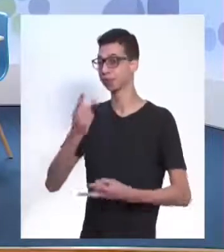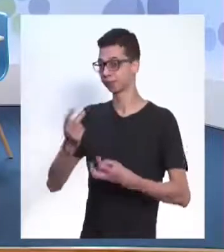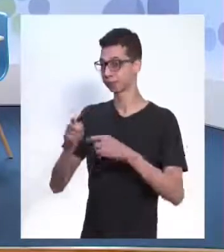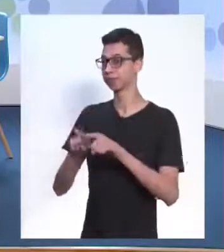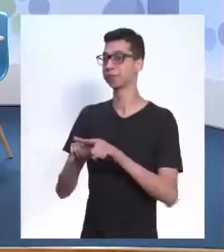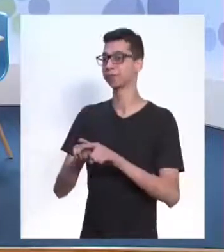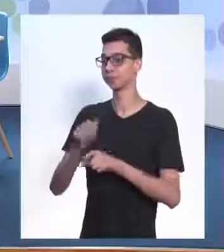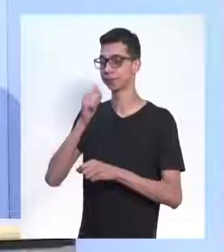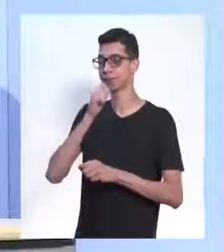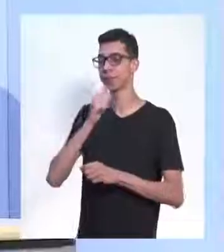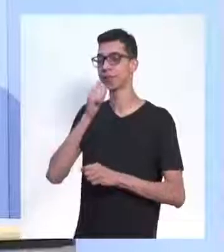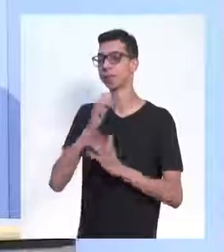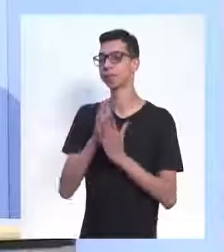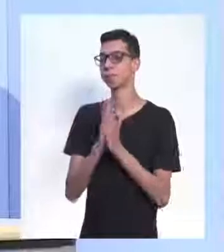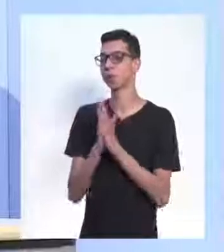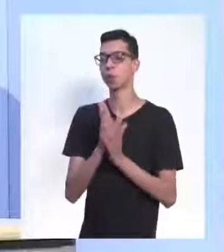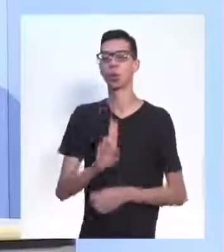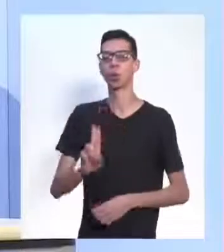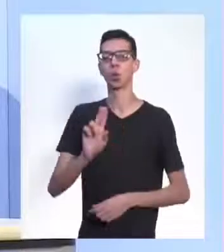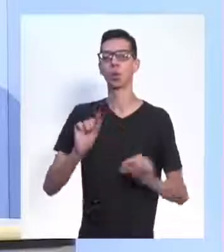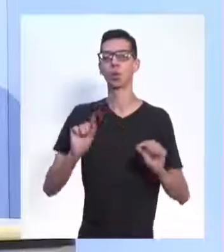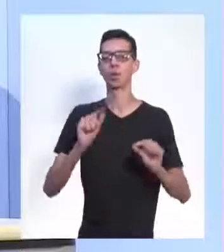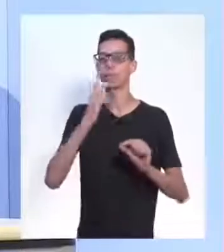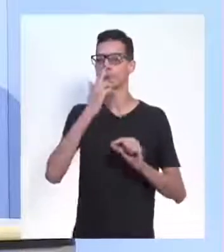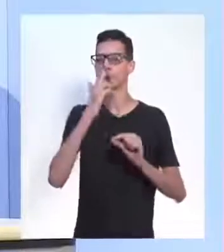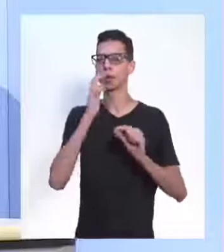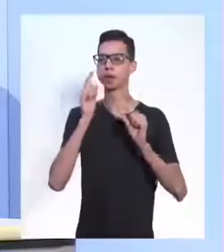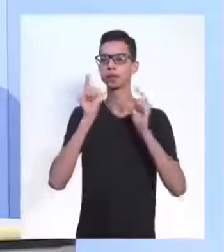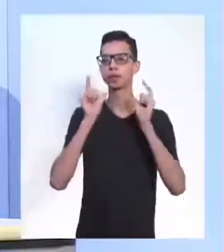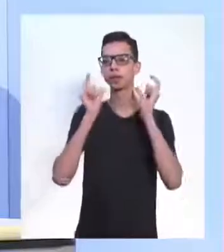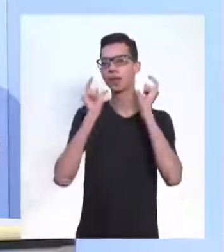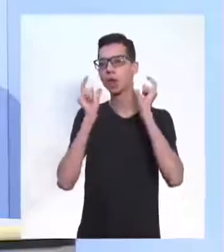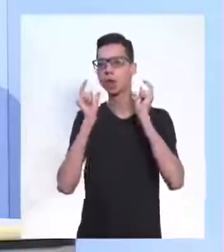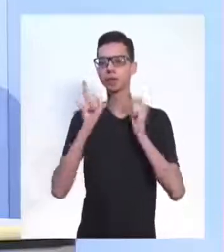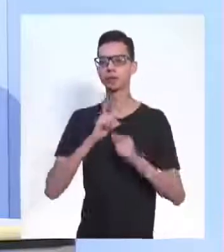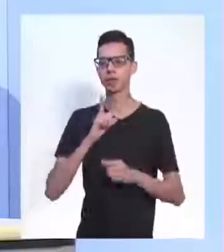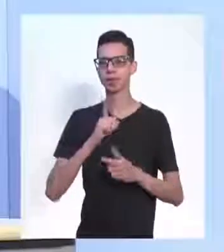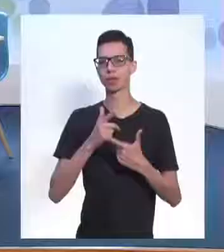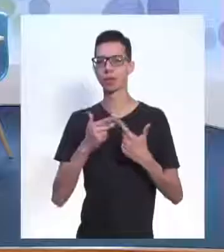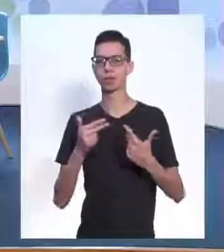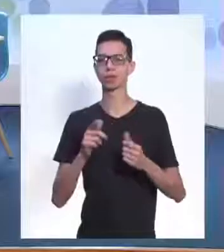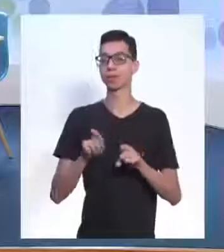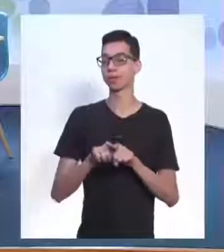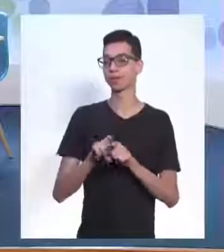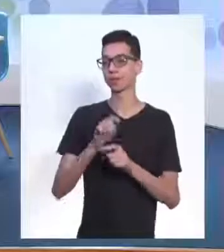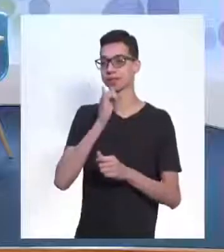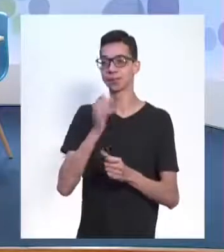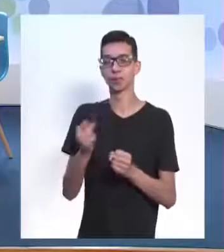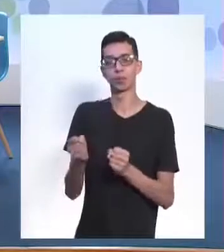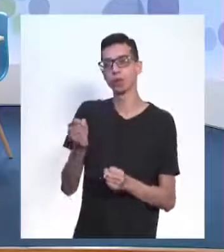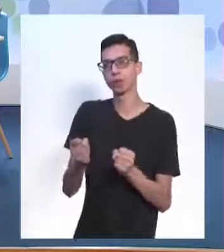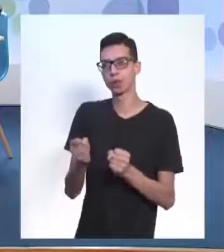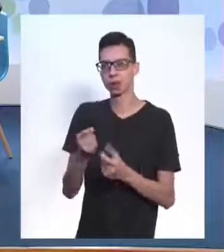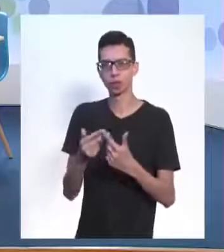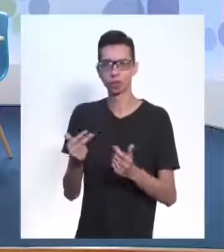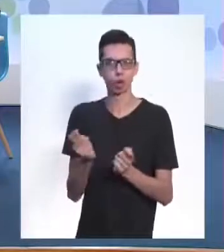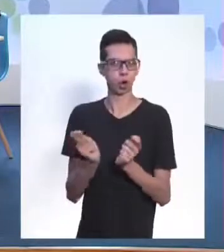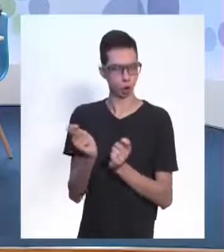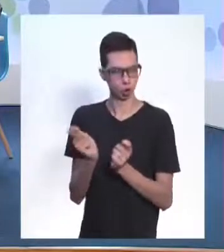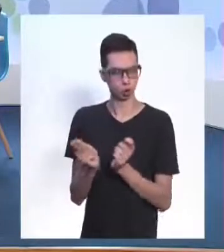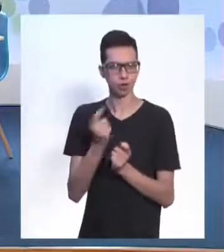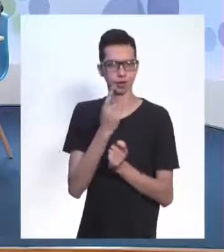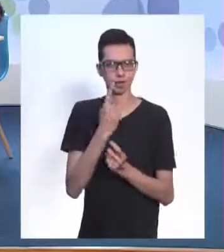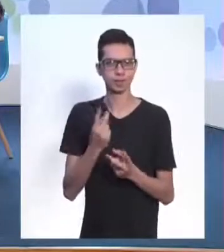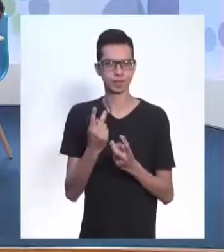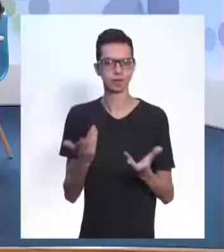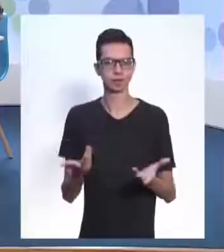de conchas, né, de búzios, né, nas orelhas, e conforme ela vai andando, né, o bonequeiro vai lá fazendo as evoluções, né, você vê